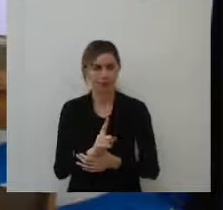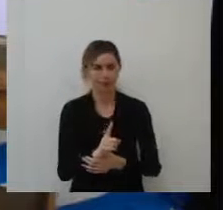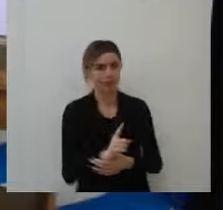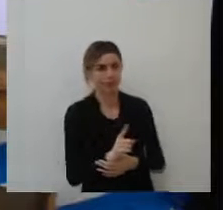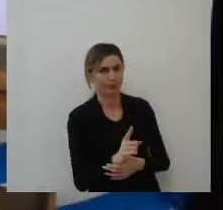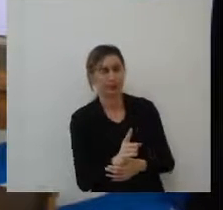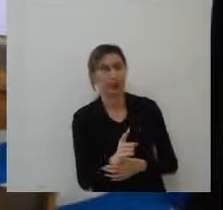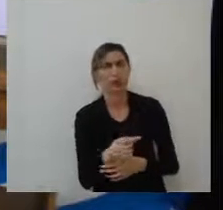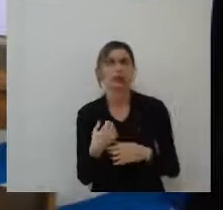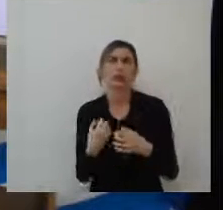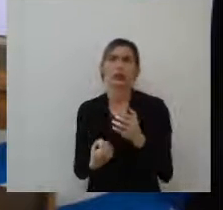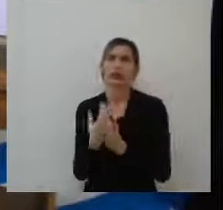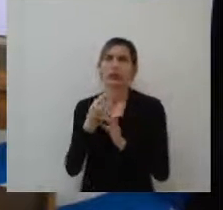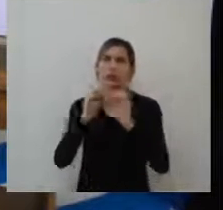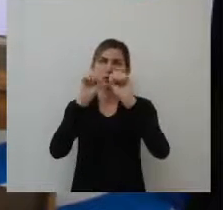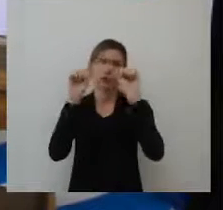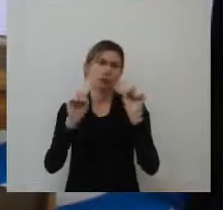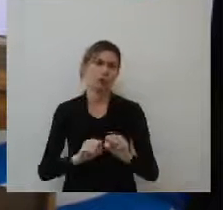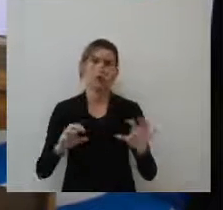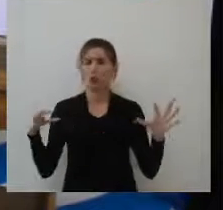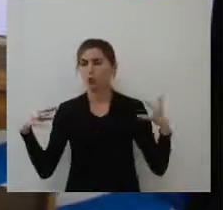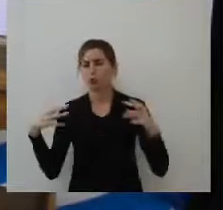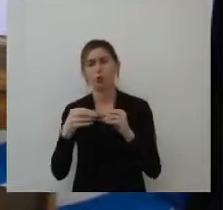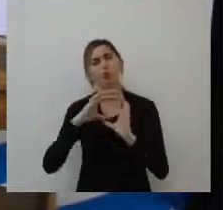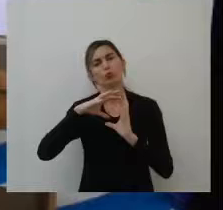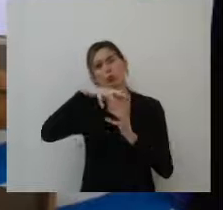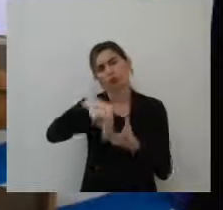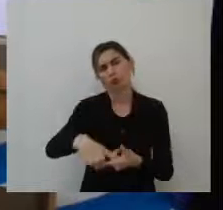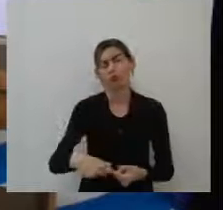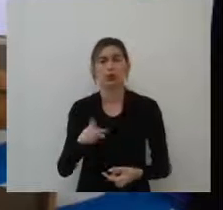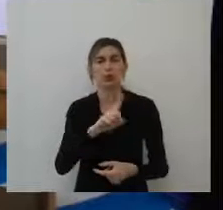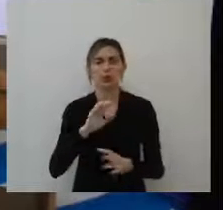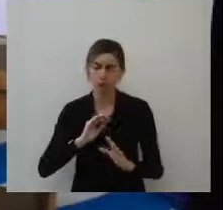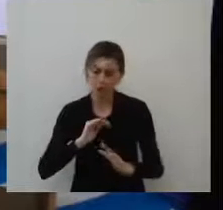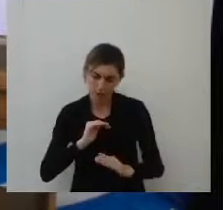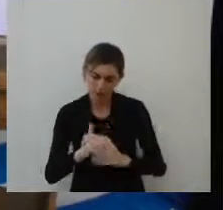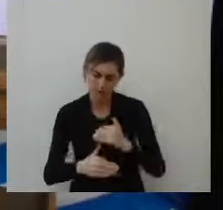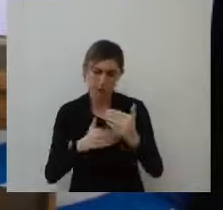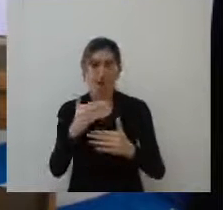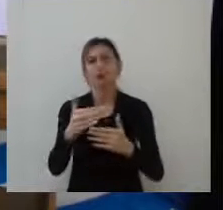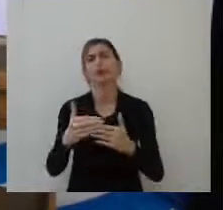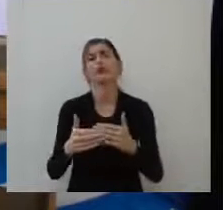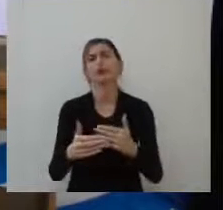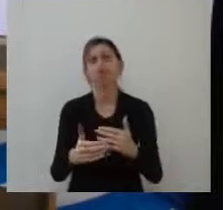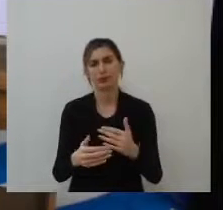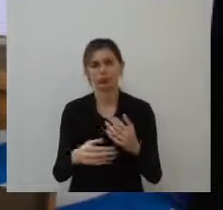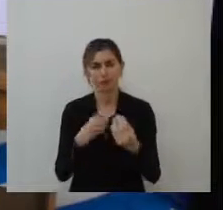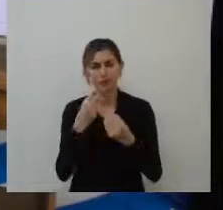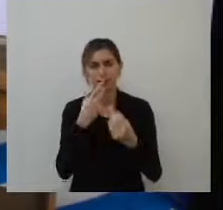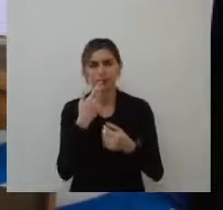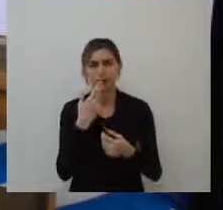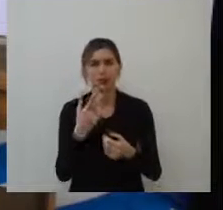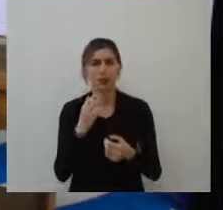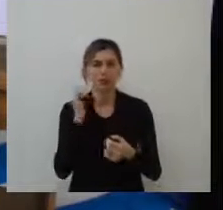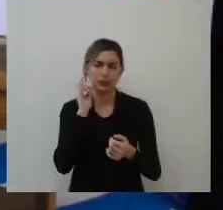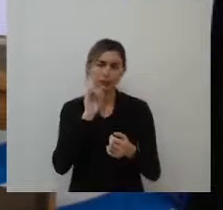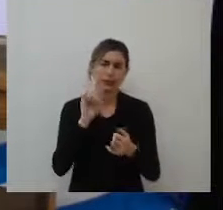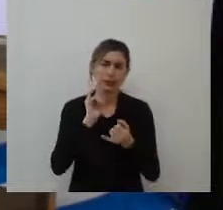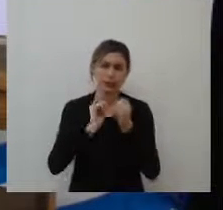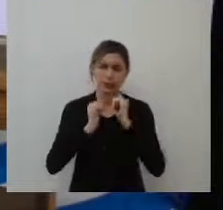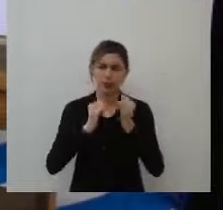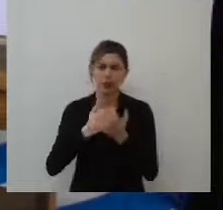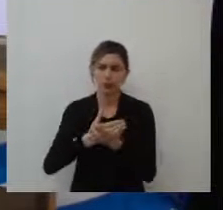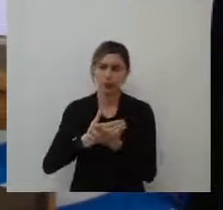criar um sistema que integre todo mundo. Não, ela foi acontecendo, tá? Foi uma coisa gradual, como eu falei. A internet ela